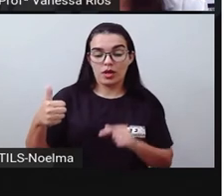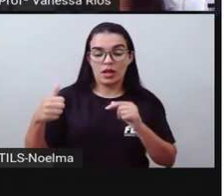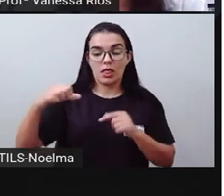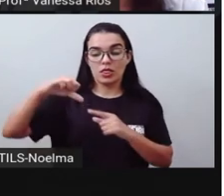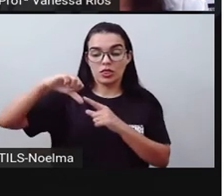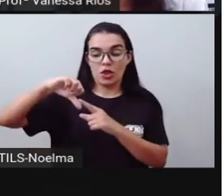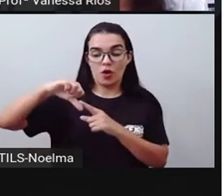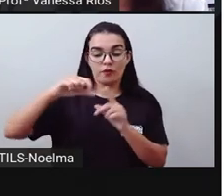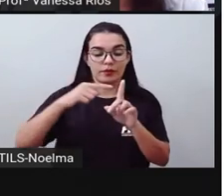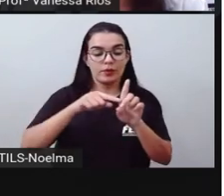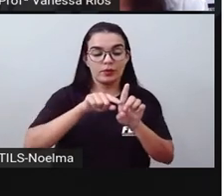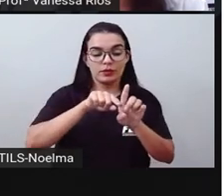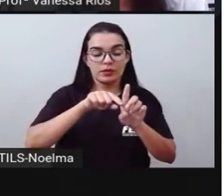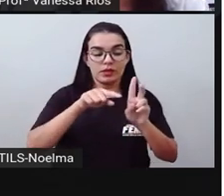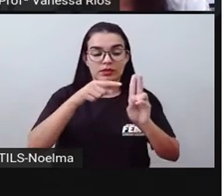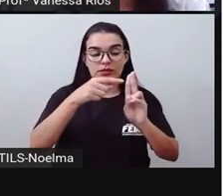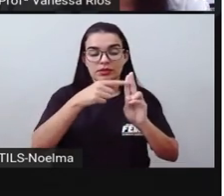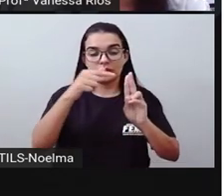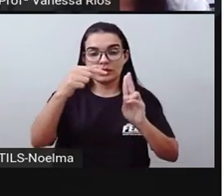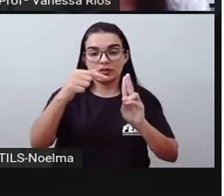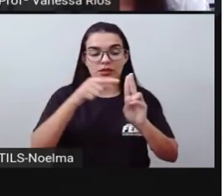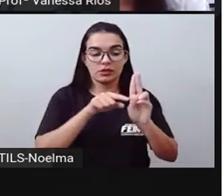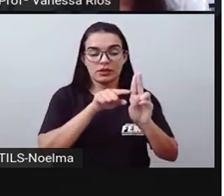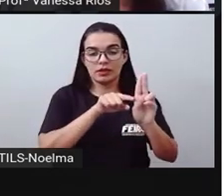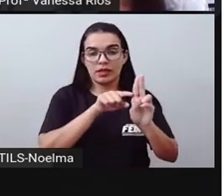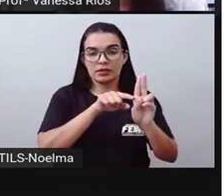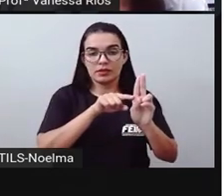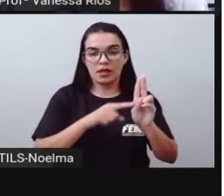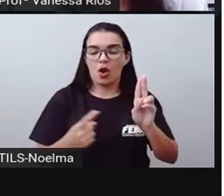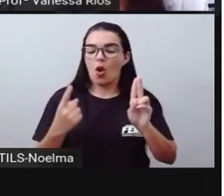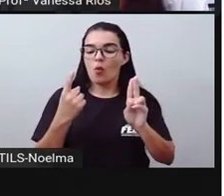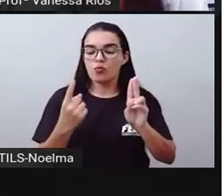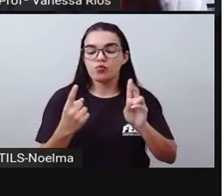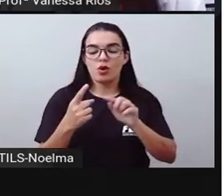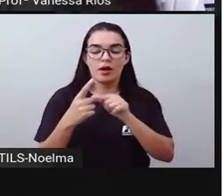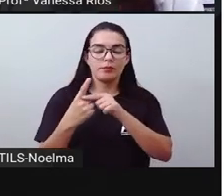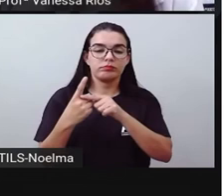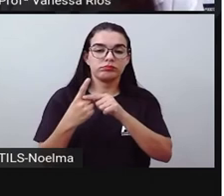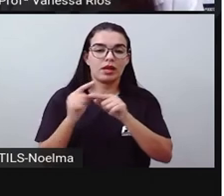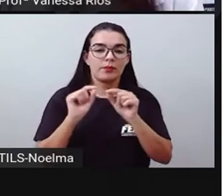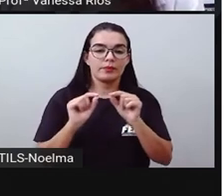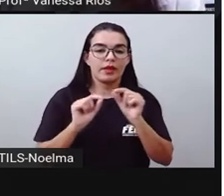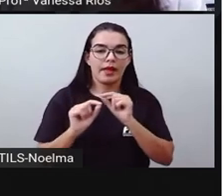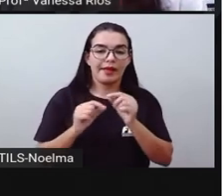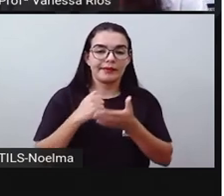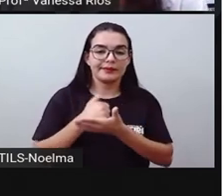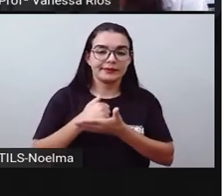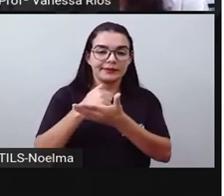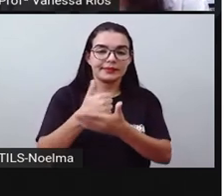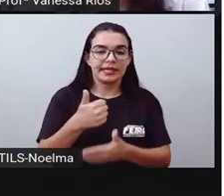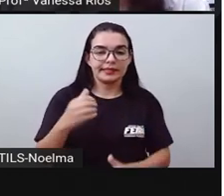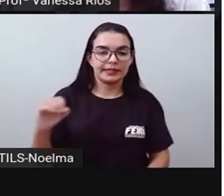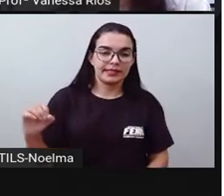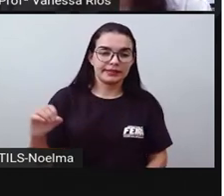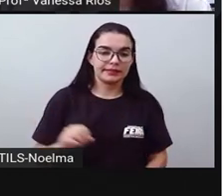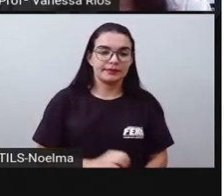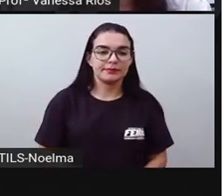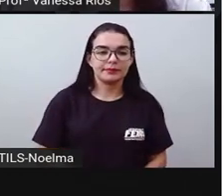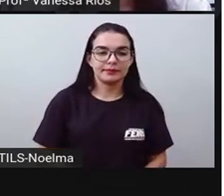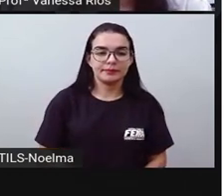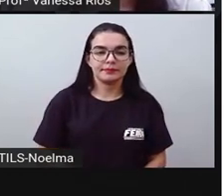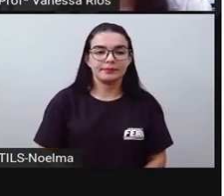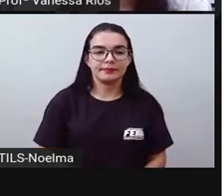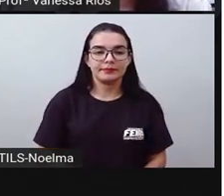como unidade, 7 como dezena. E o 1, que é o que está depois da vírgula, corresponde a